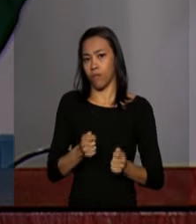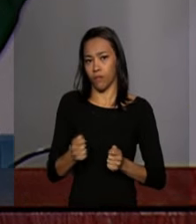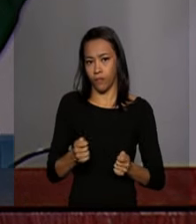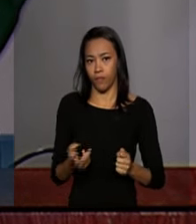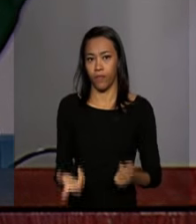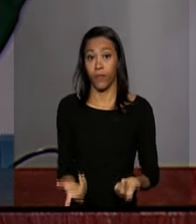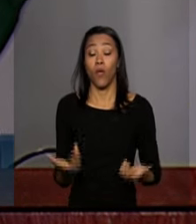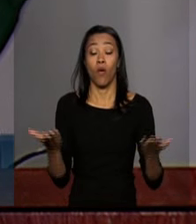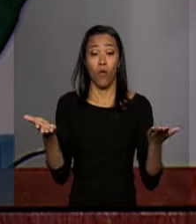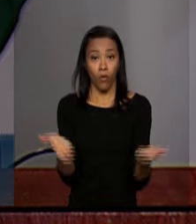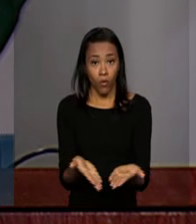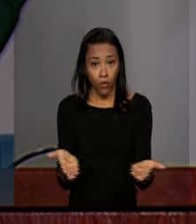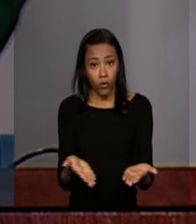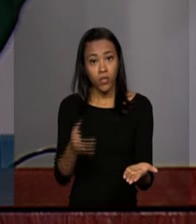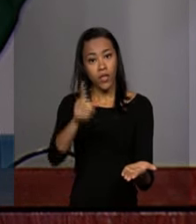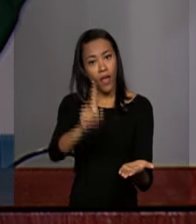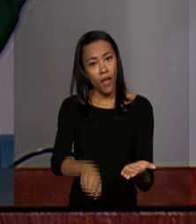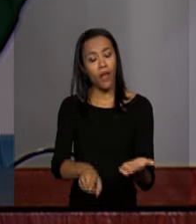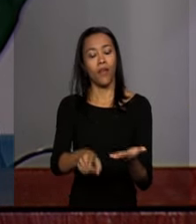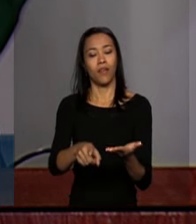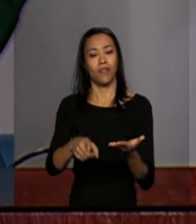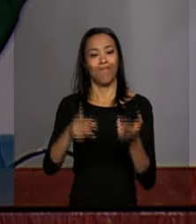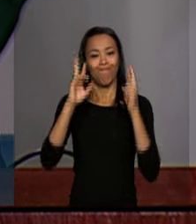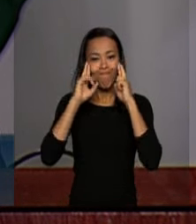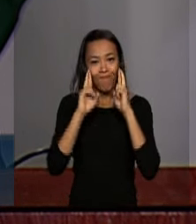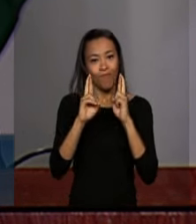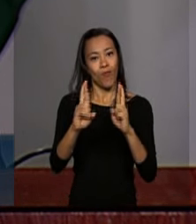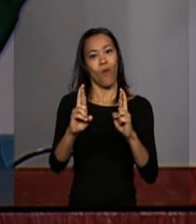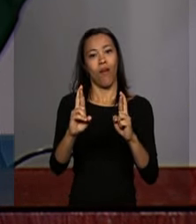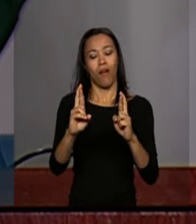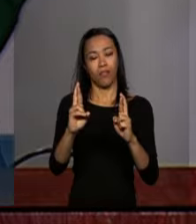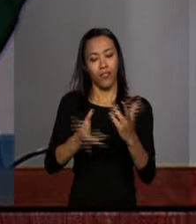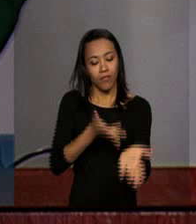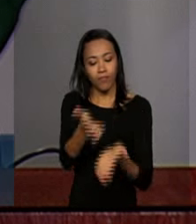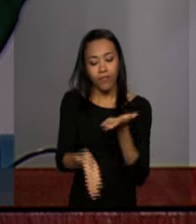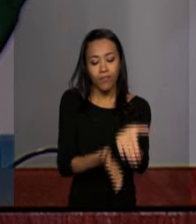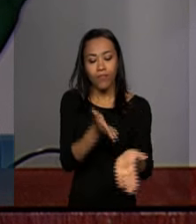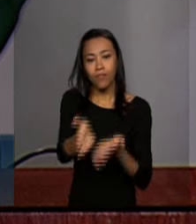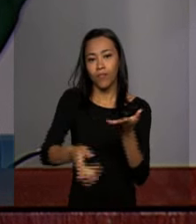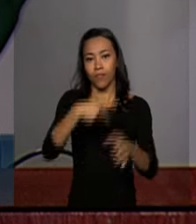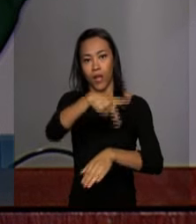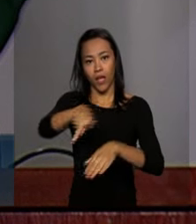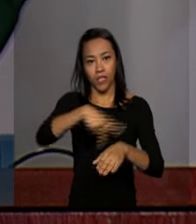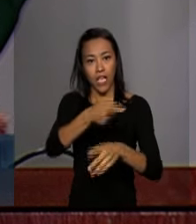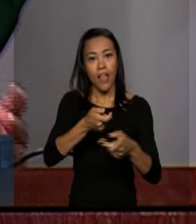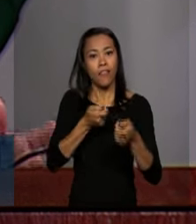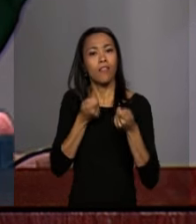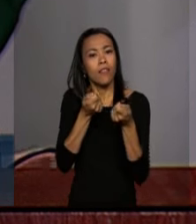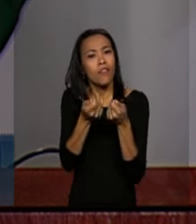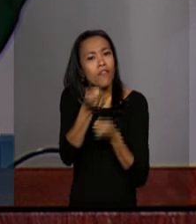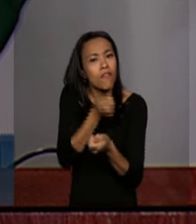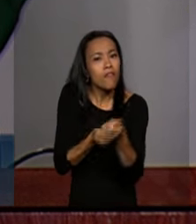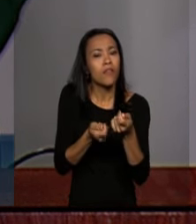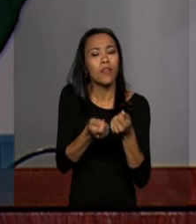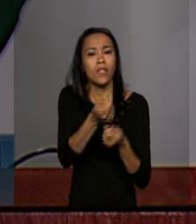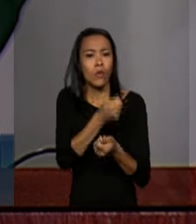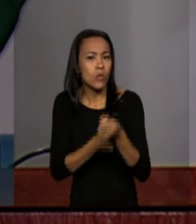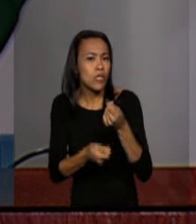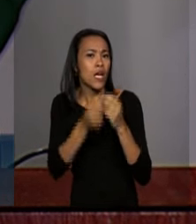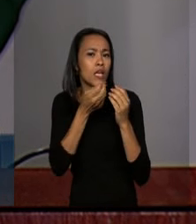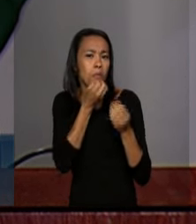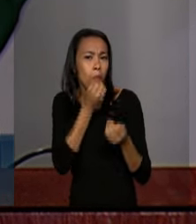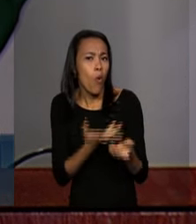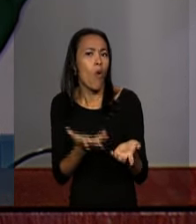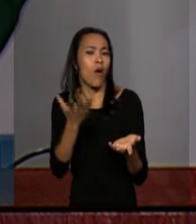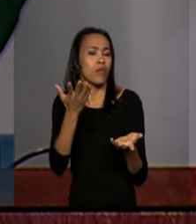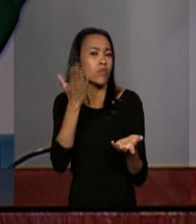hoje, cabe-lhes a honrosa tarefa de servir a nação como um todo, defender-lhe os direitos, negociar de boa fé a melhoria das